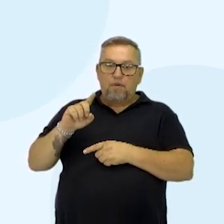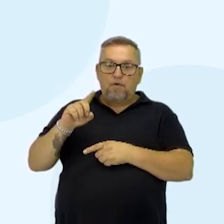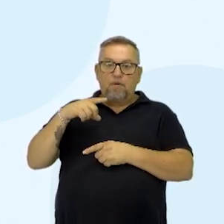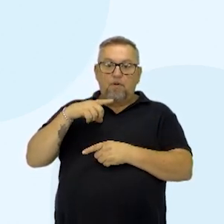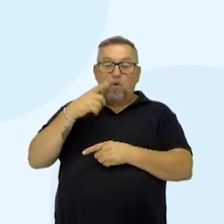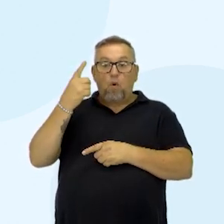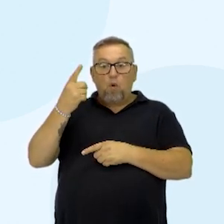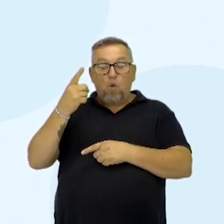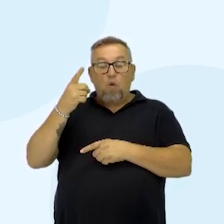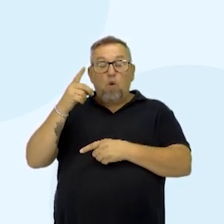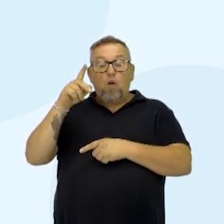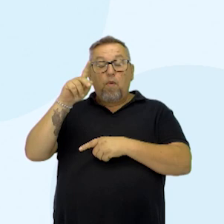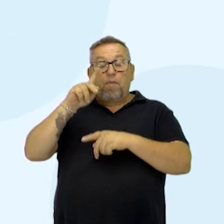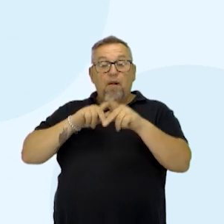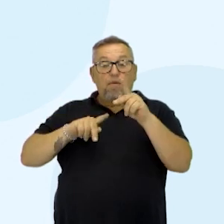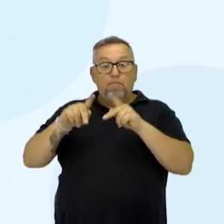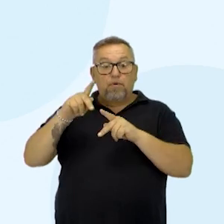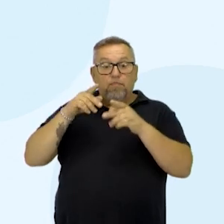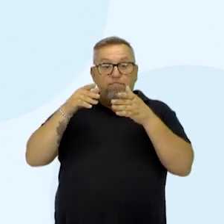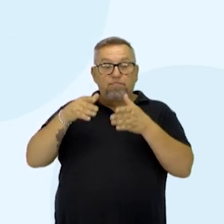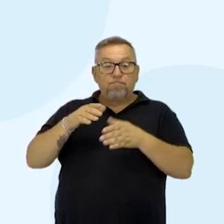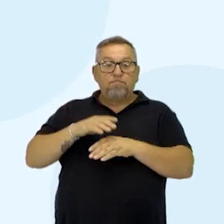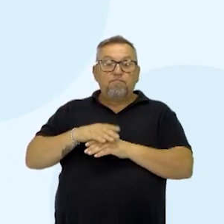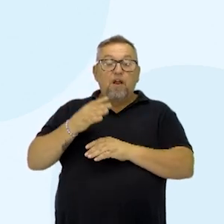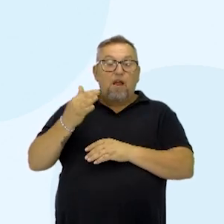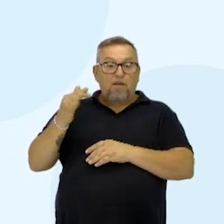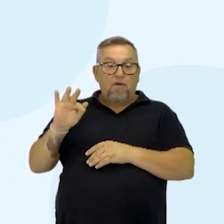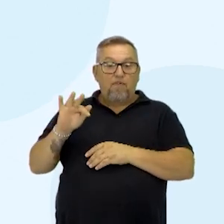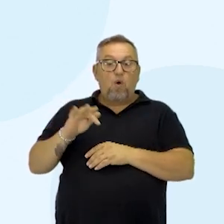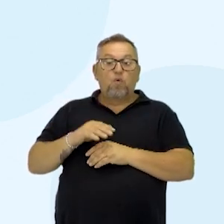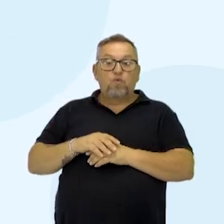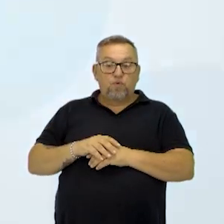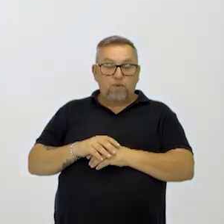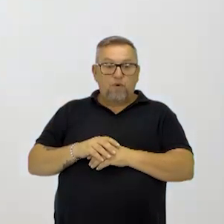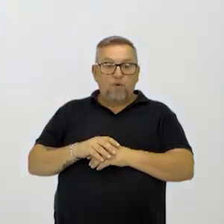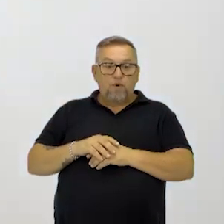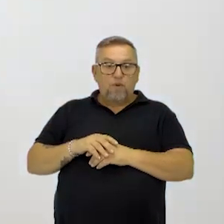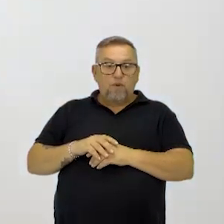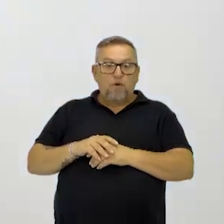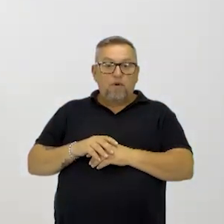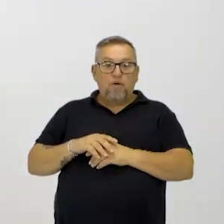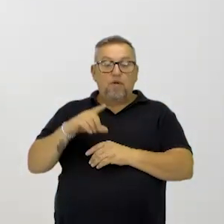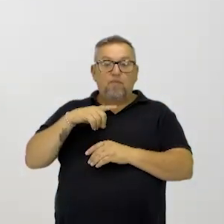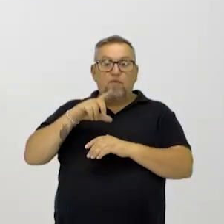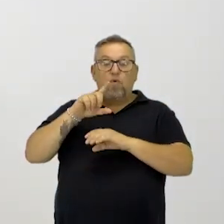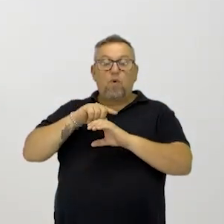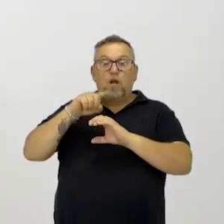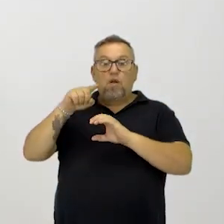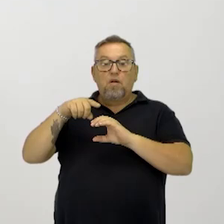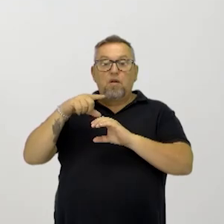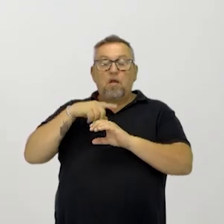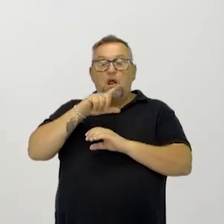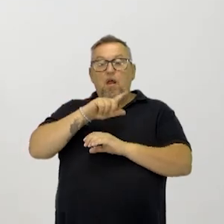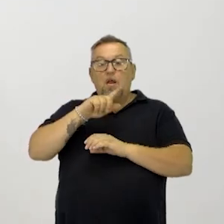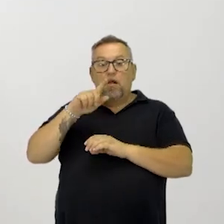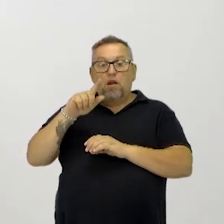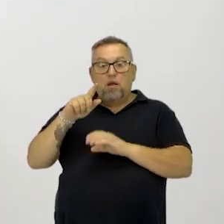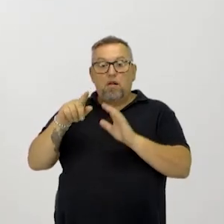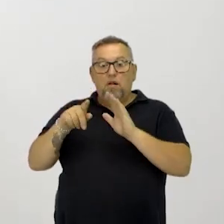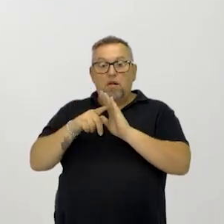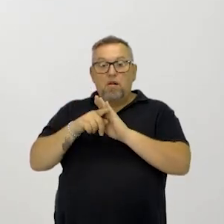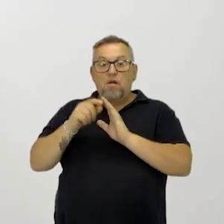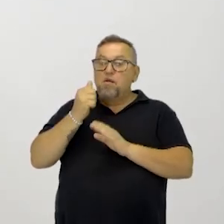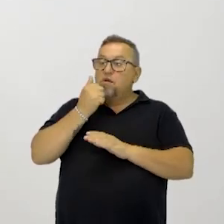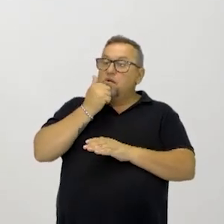público específico, tá? Aí sim que entra essa questão. Se for só o artigo, ele já tem uma linguagem que são de